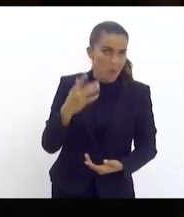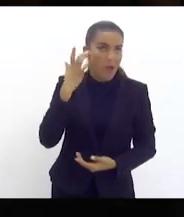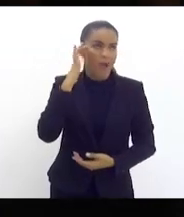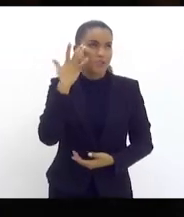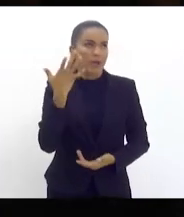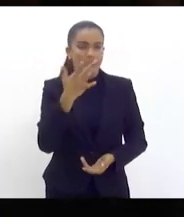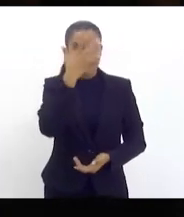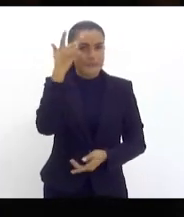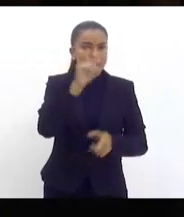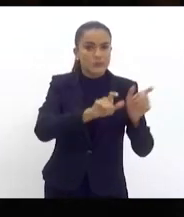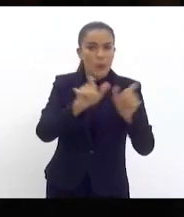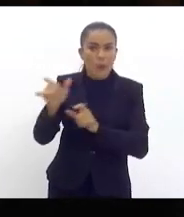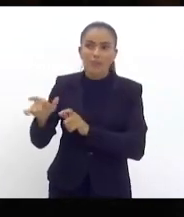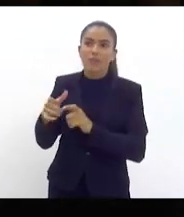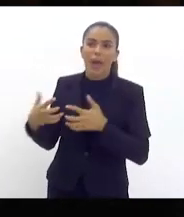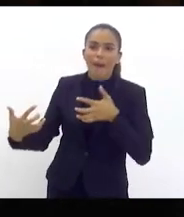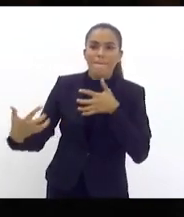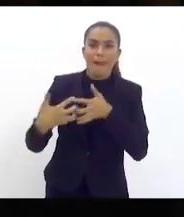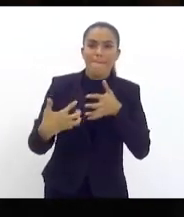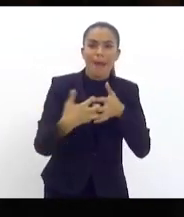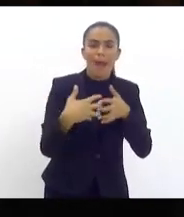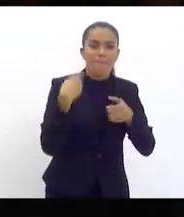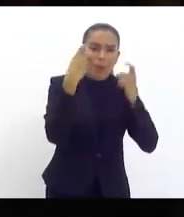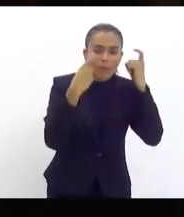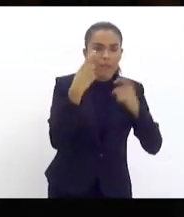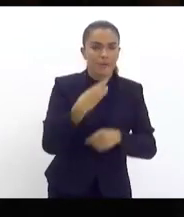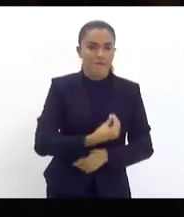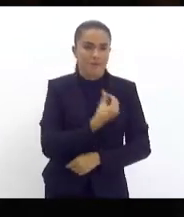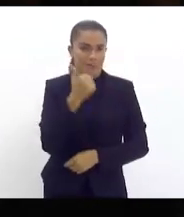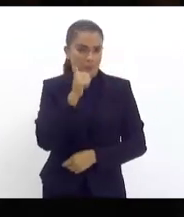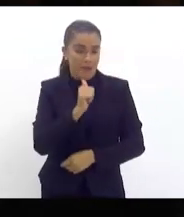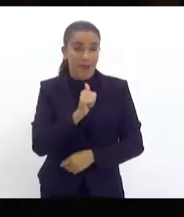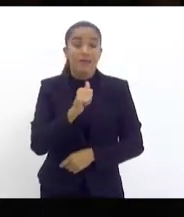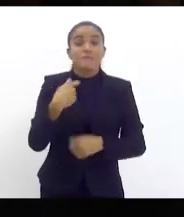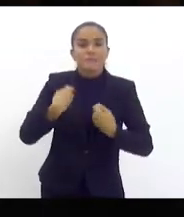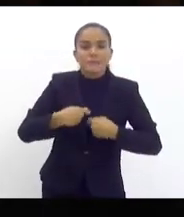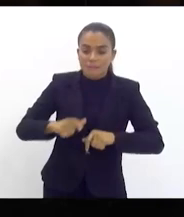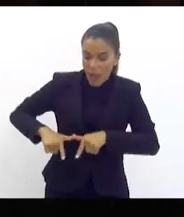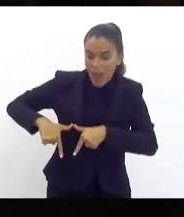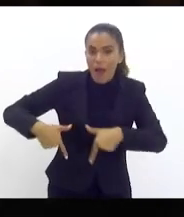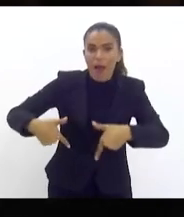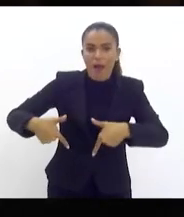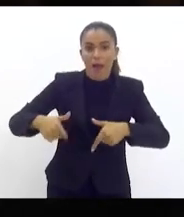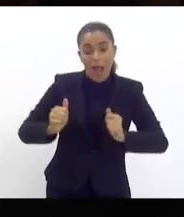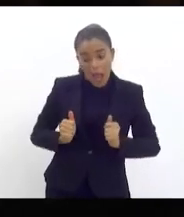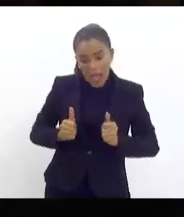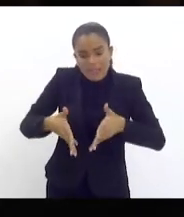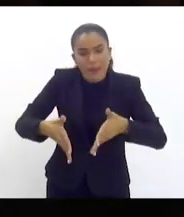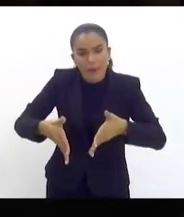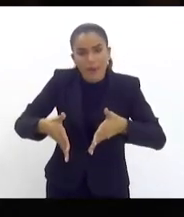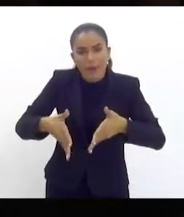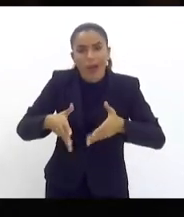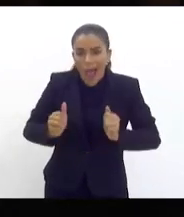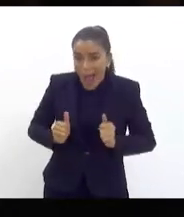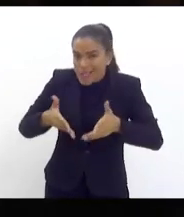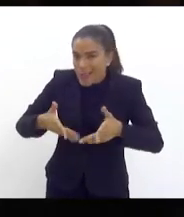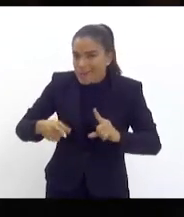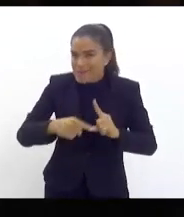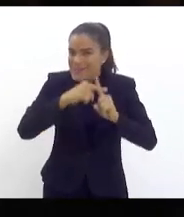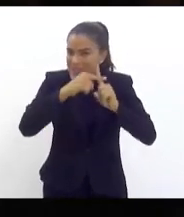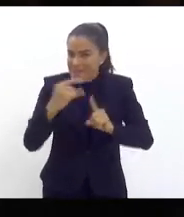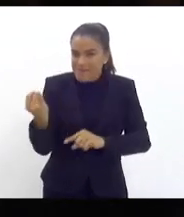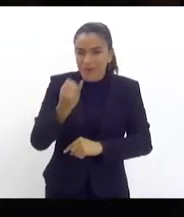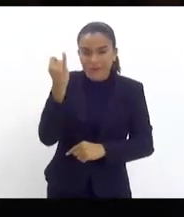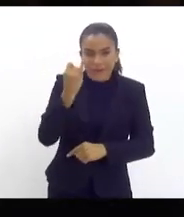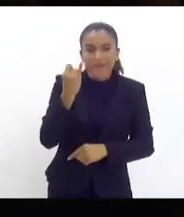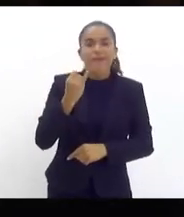estão comprometidas com a vida das mulheres. Nós precisamos de ações, e uma ação que é positiva, é importante,